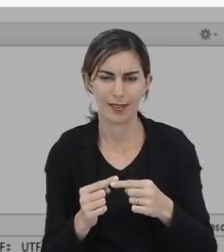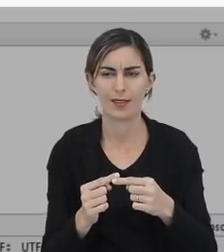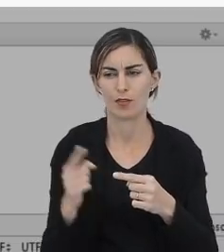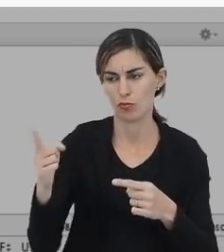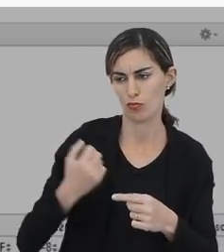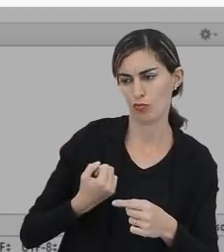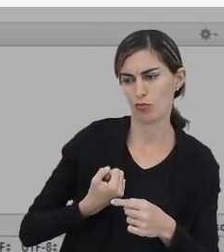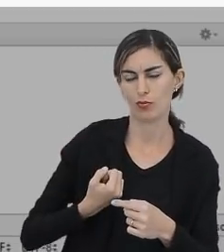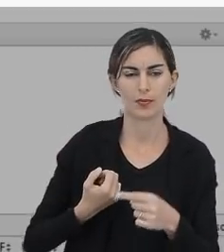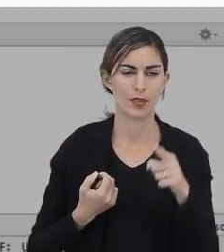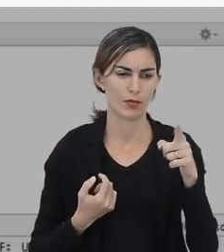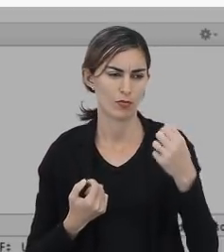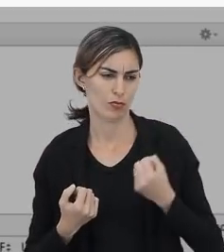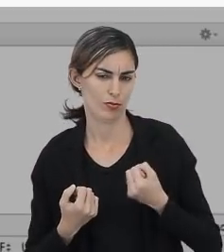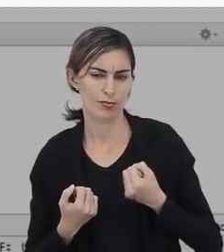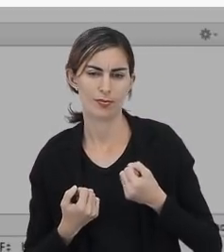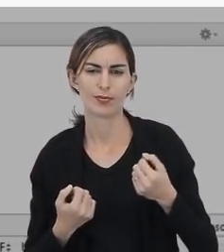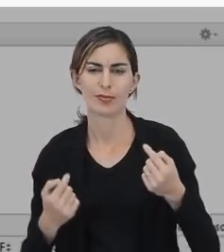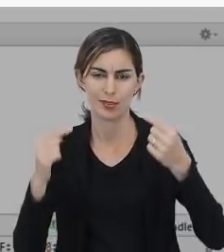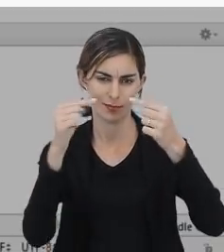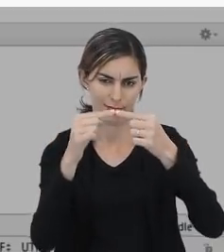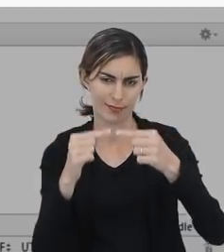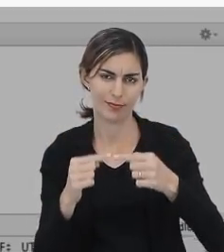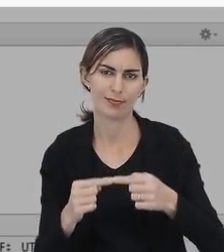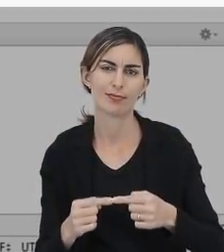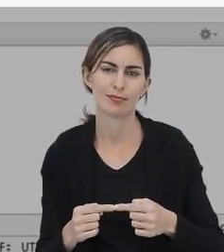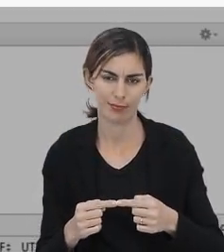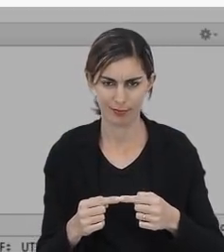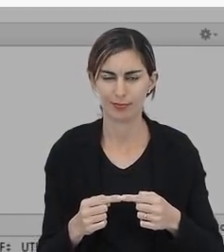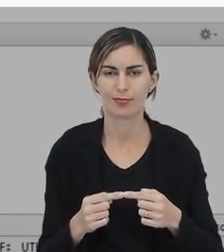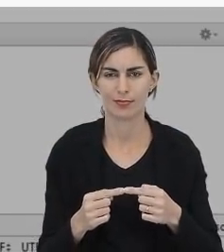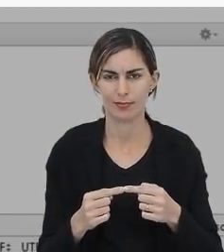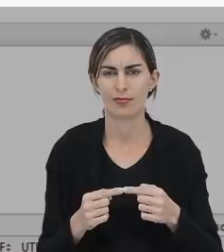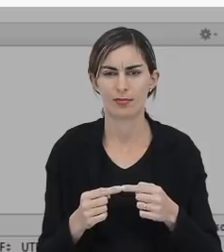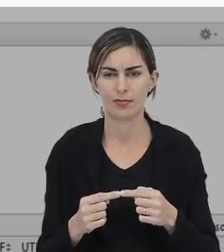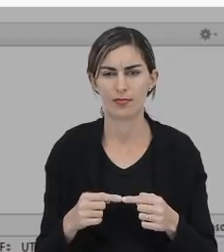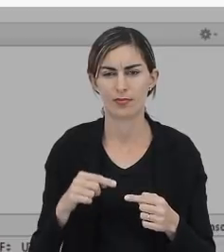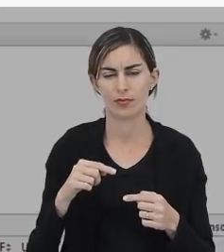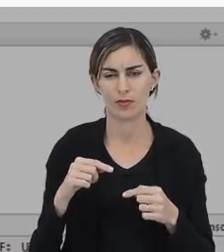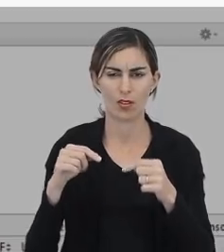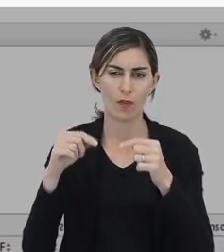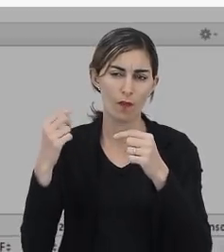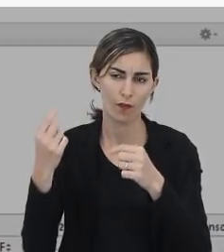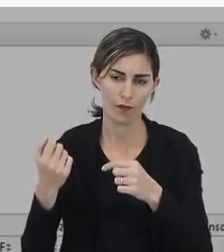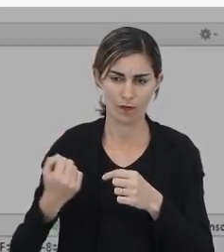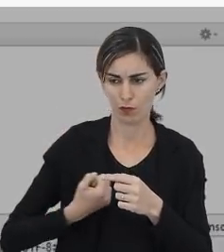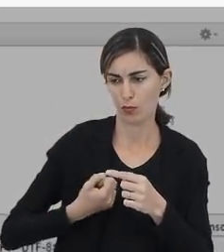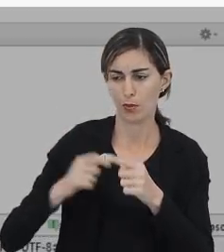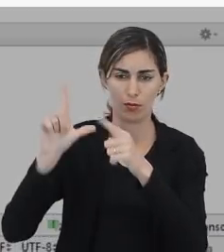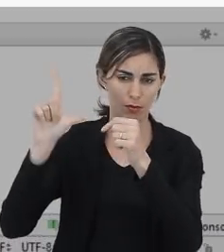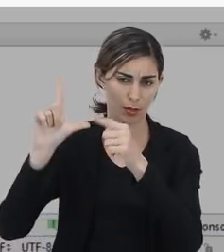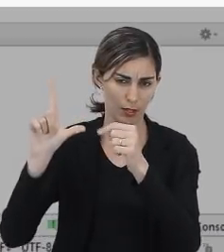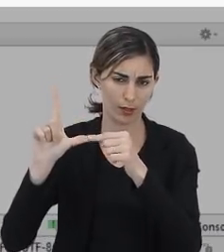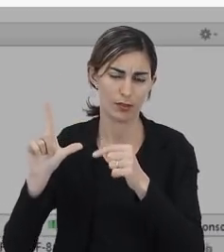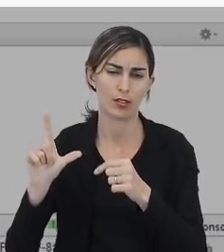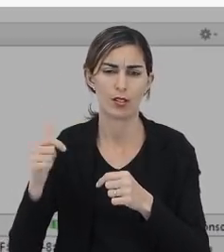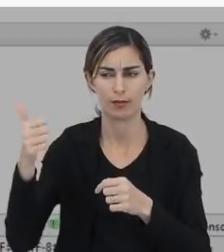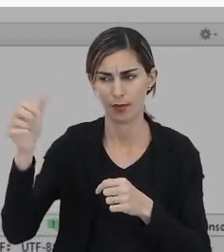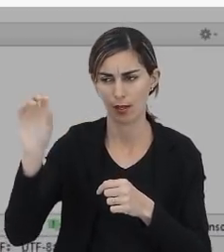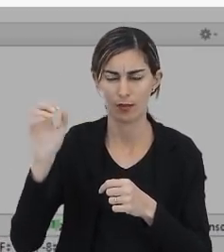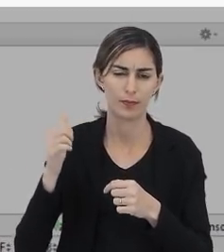entre o valor e o valor que tem aqui e o valor da variável. Então, como eu coloquei